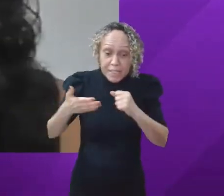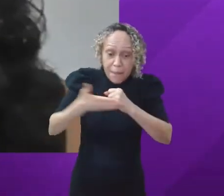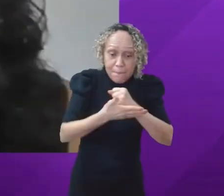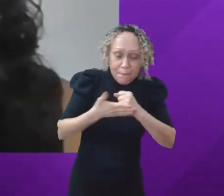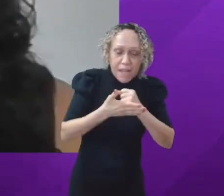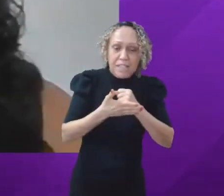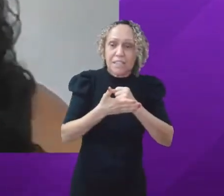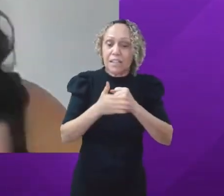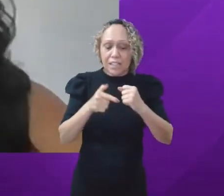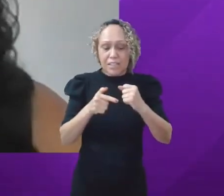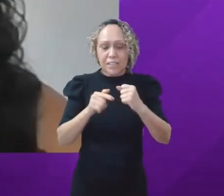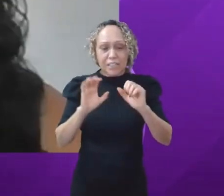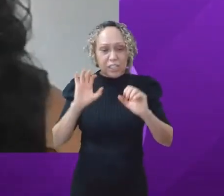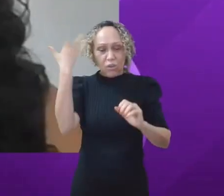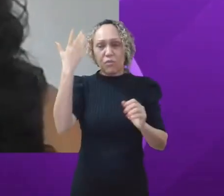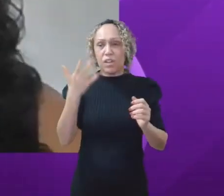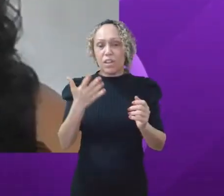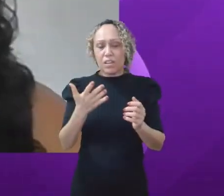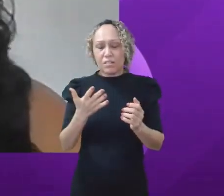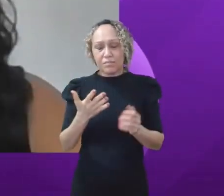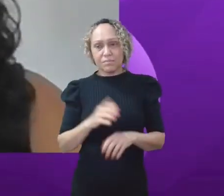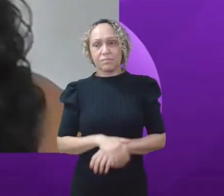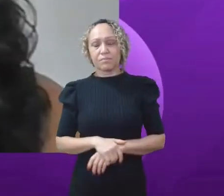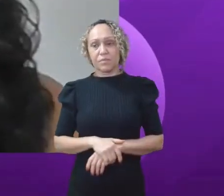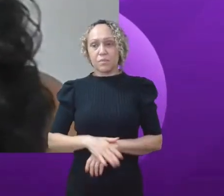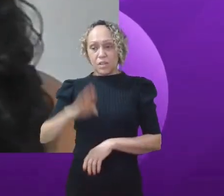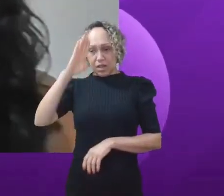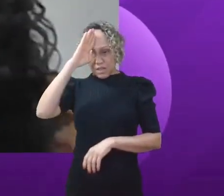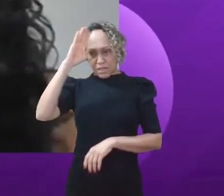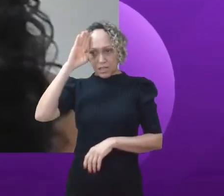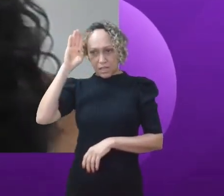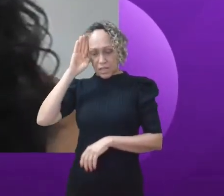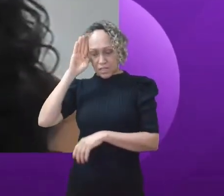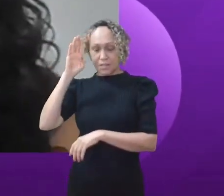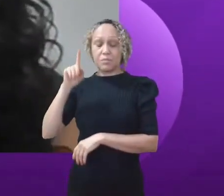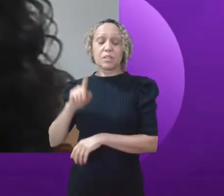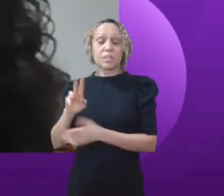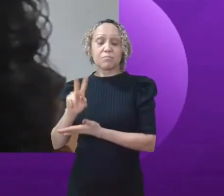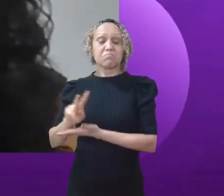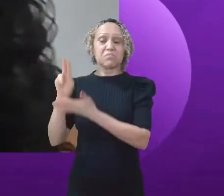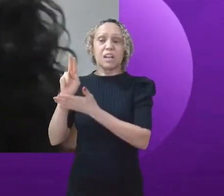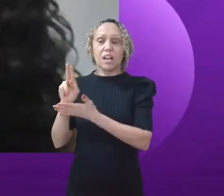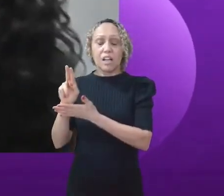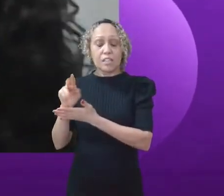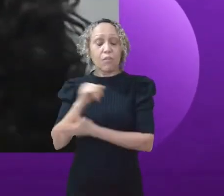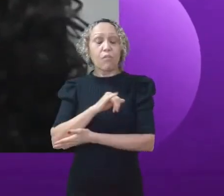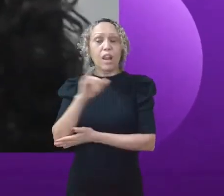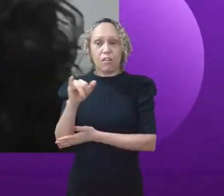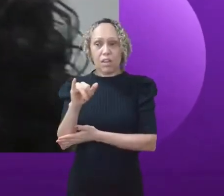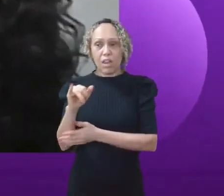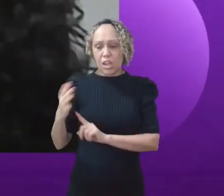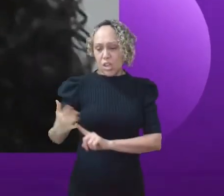Portanto, aqui da academia, eu devo dizer que os avanços científicos e tecnológicos devem